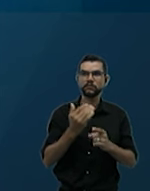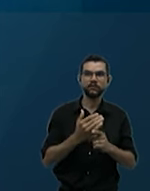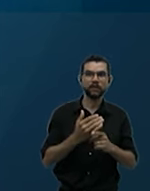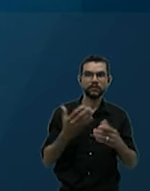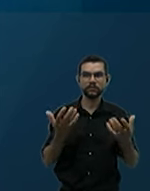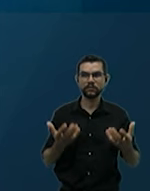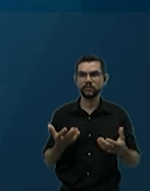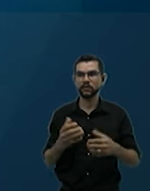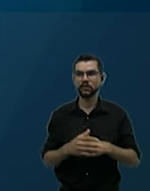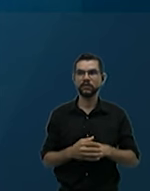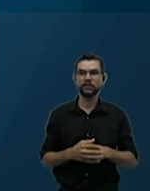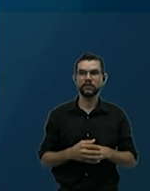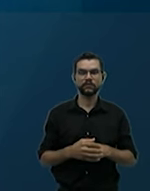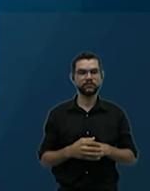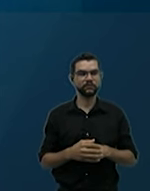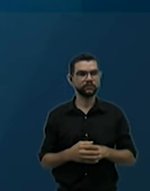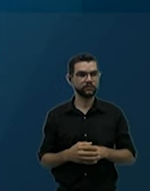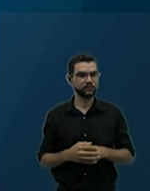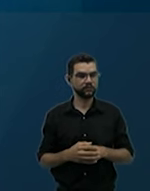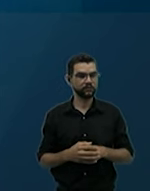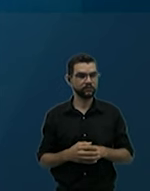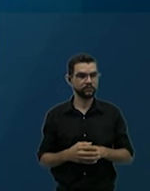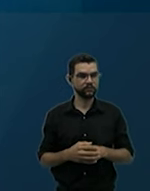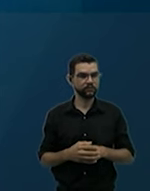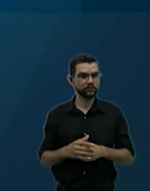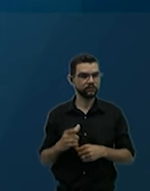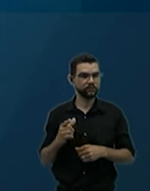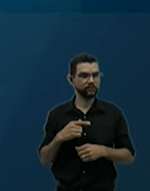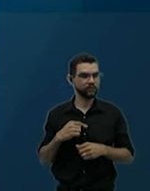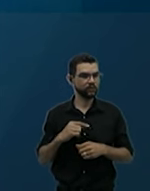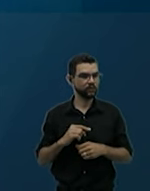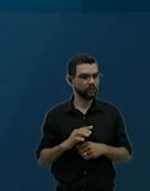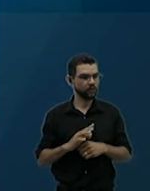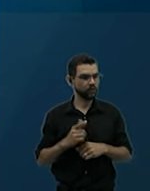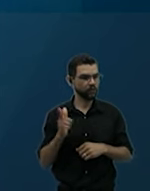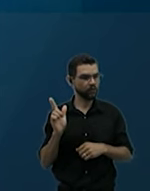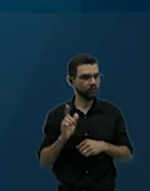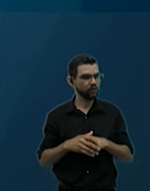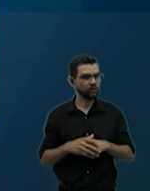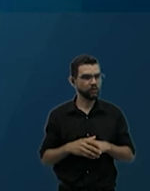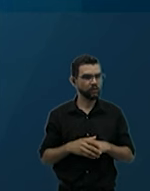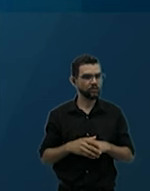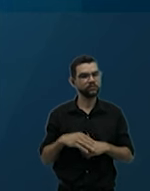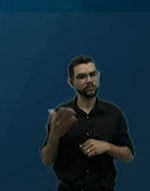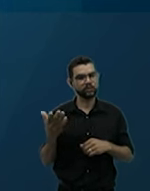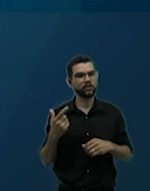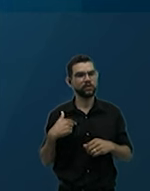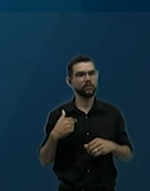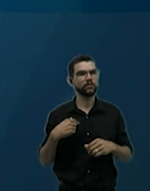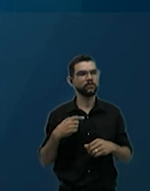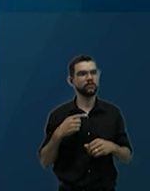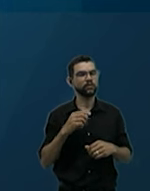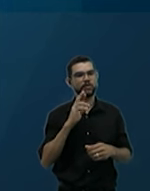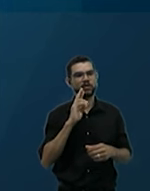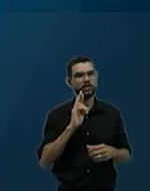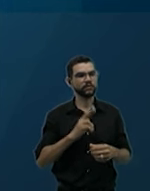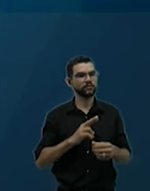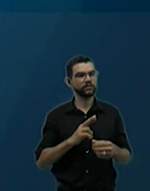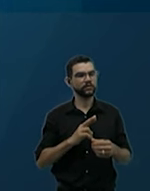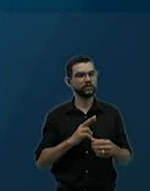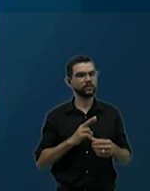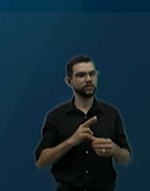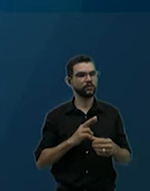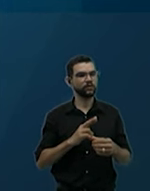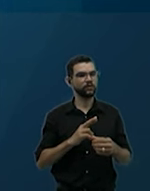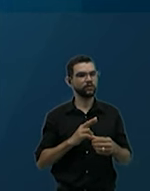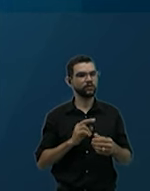Sem muito manifestação, senhora ministra. Pois não. Então, eu vou proclamar o resultado. A sessão, à unanimidade, acompanhou o voto